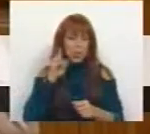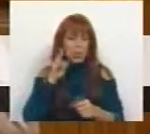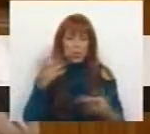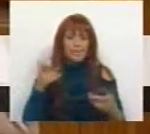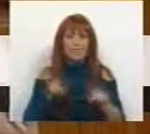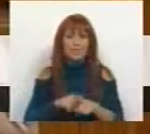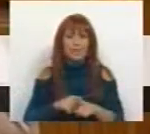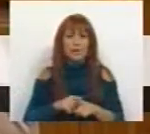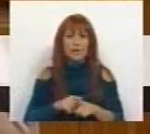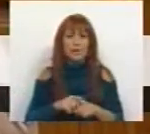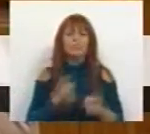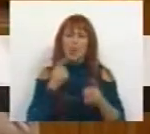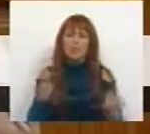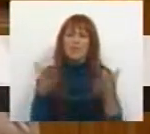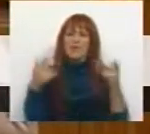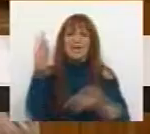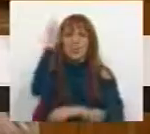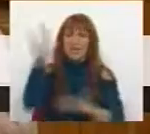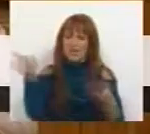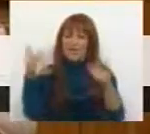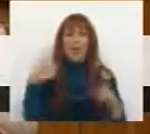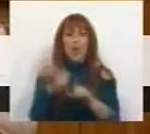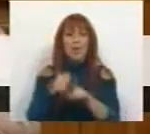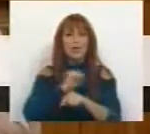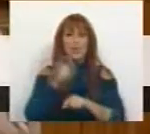fundamental para a redinamização do nosso interior e para o